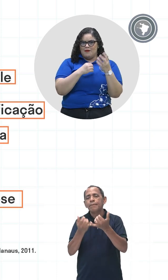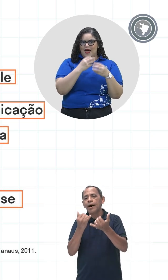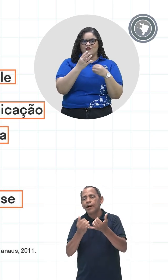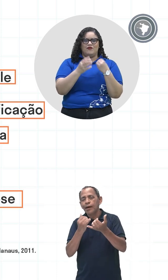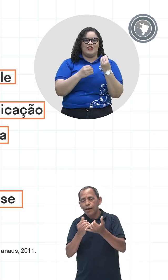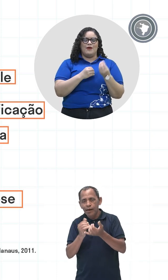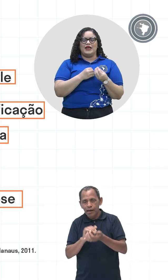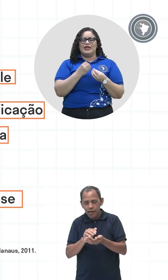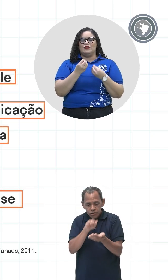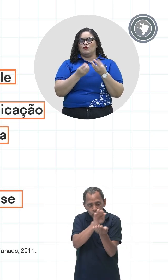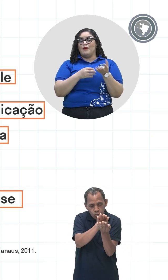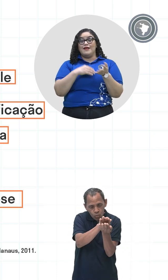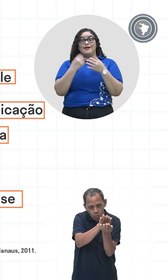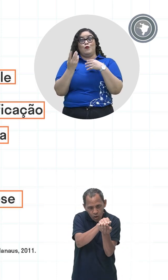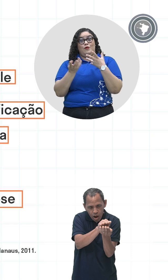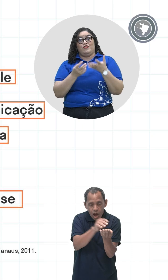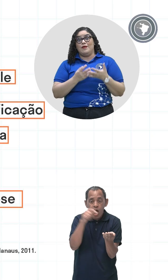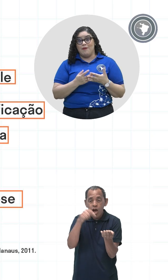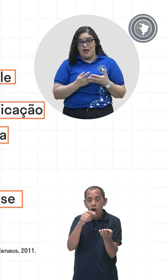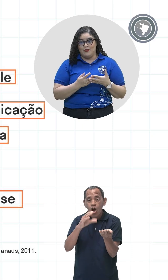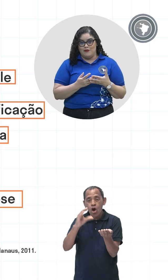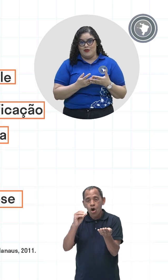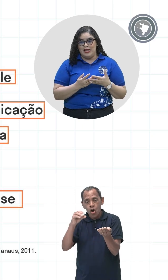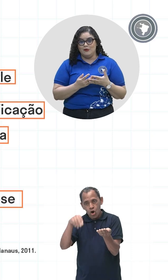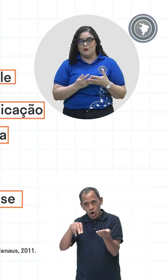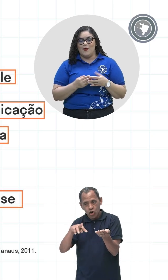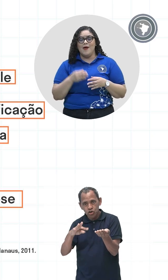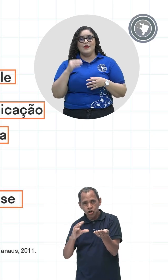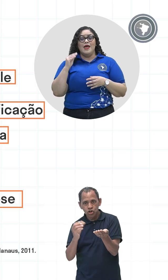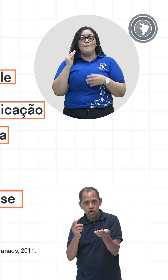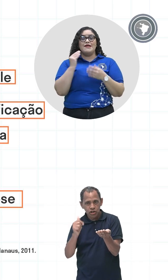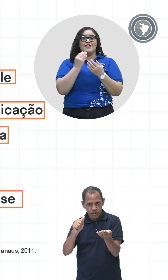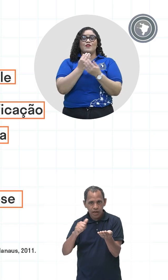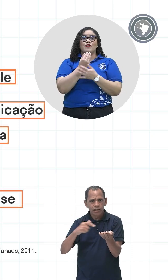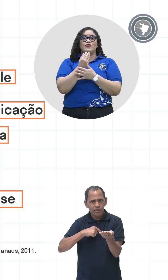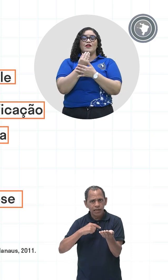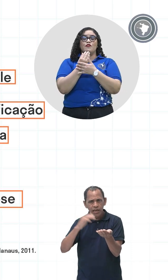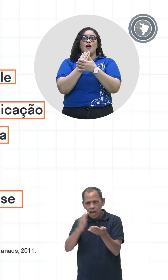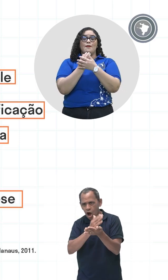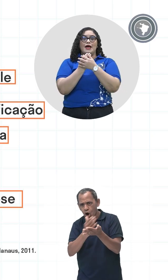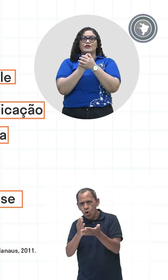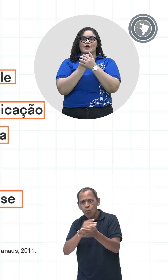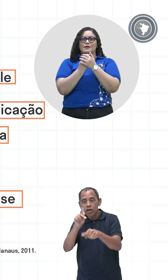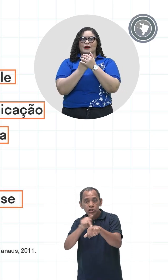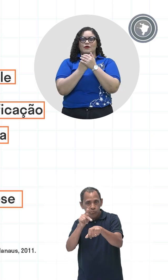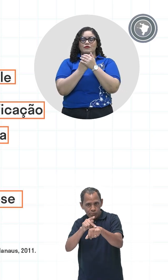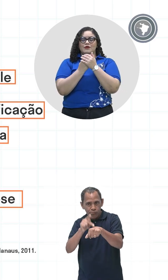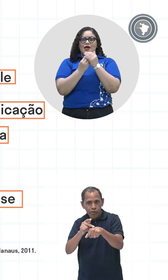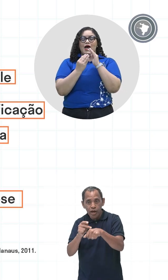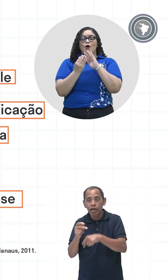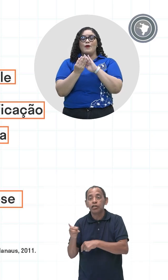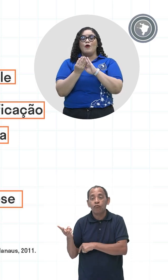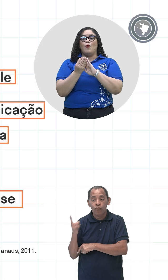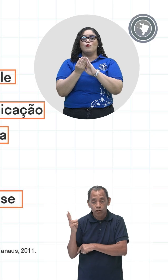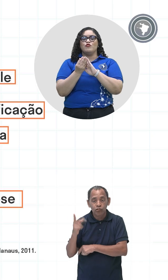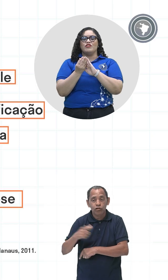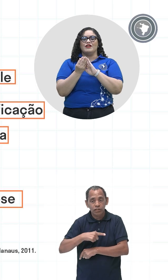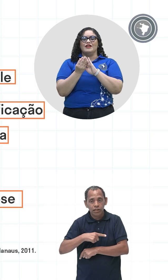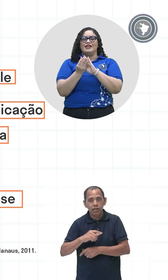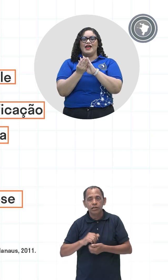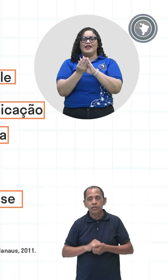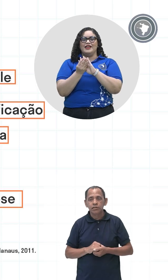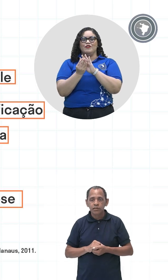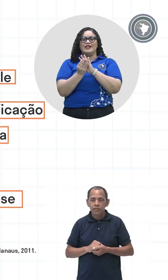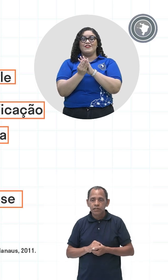alguns animais da vida marinha e tudo mais, algumas têm pérolas dentro, não é? Mas ele associa o formato da mão a uma